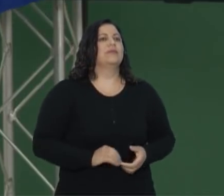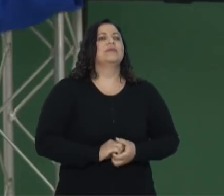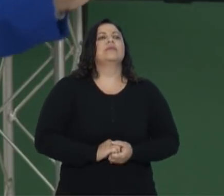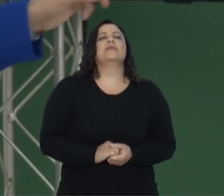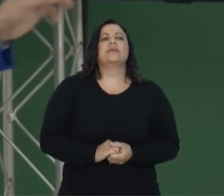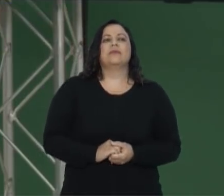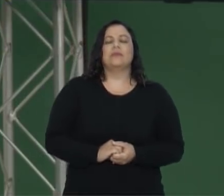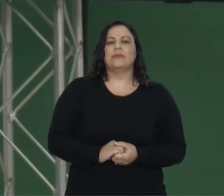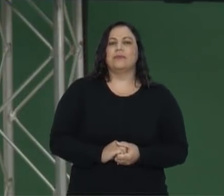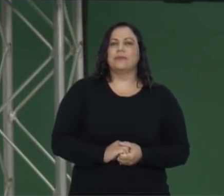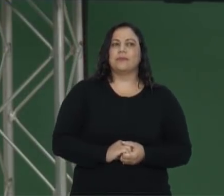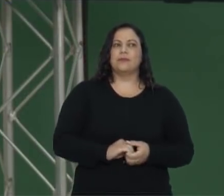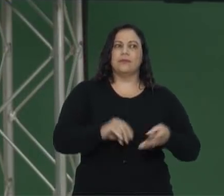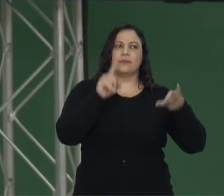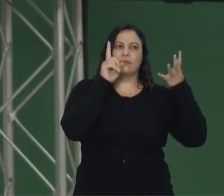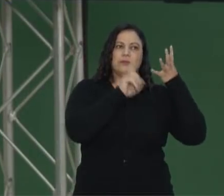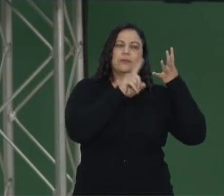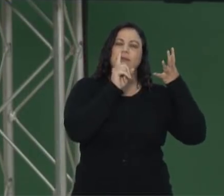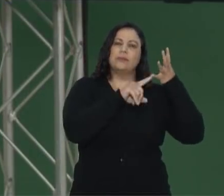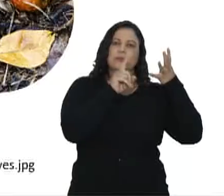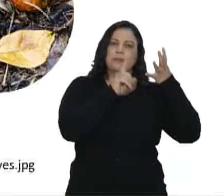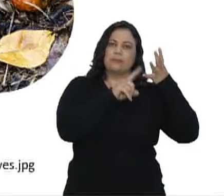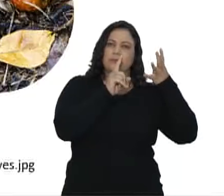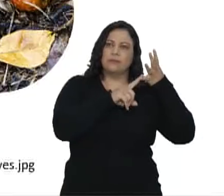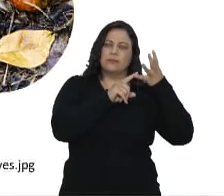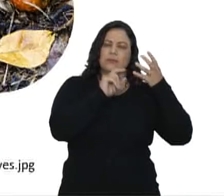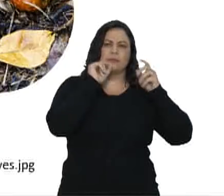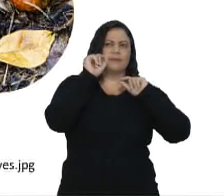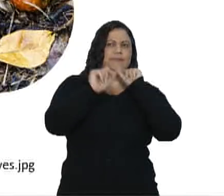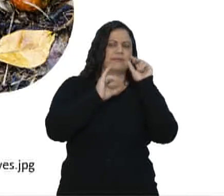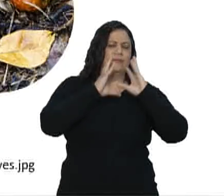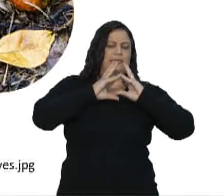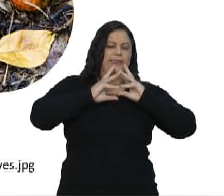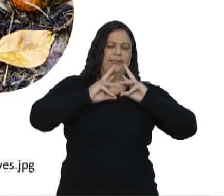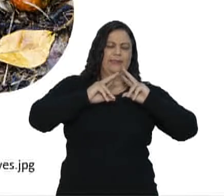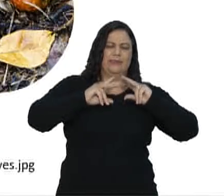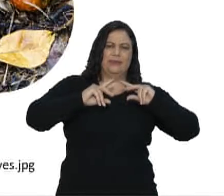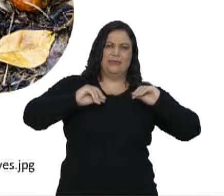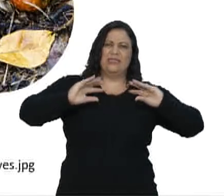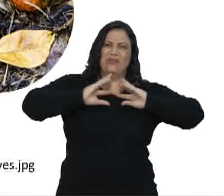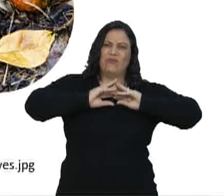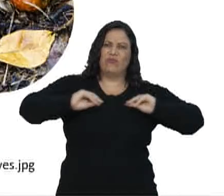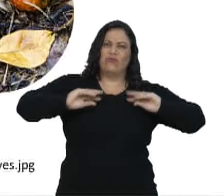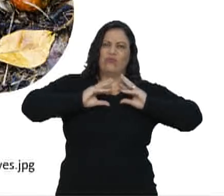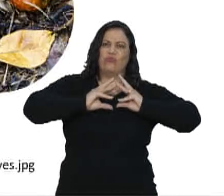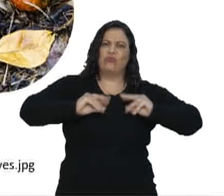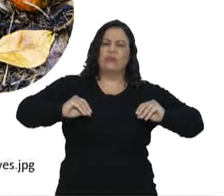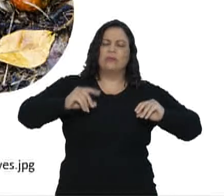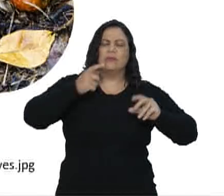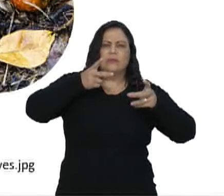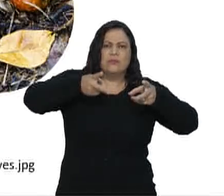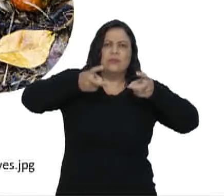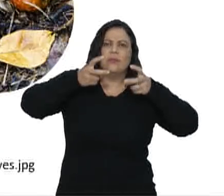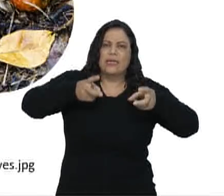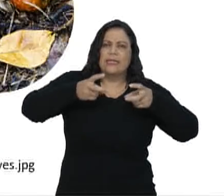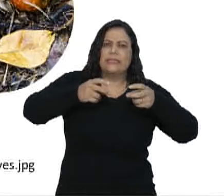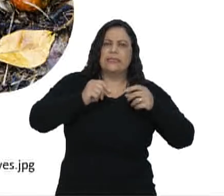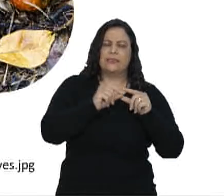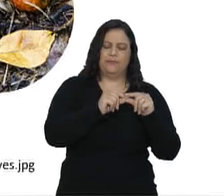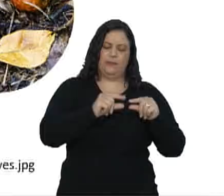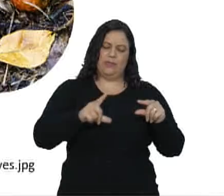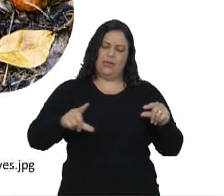uma última situação é quando eu tenho a ação dos decompositores. Percebam aqui no chão uma